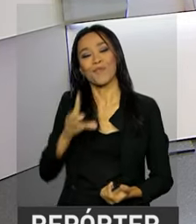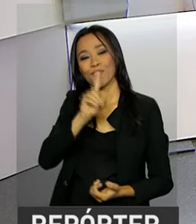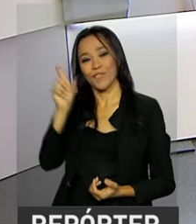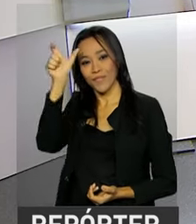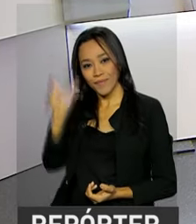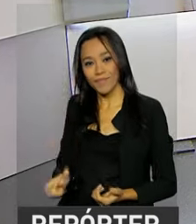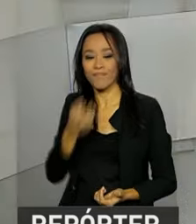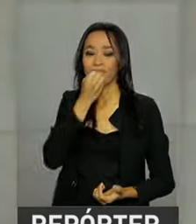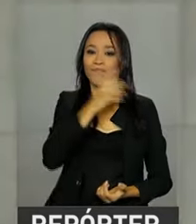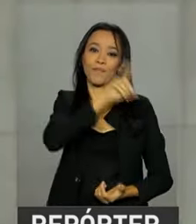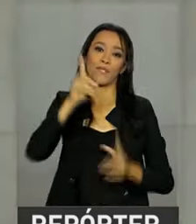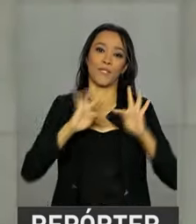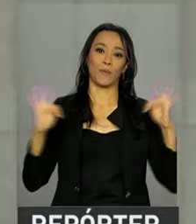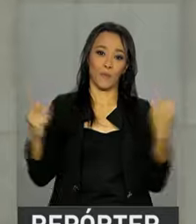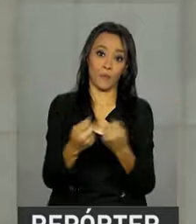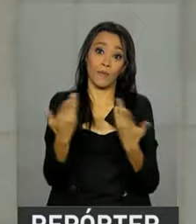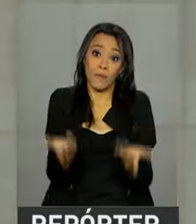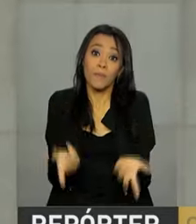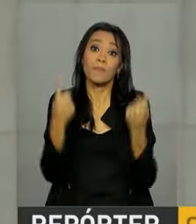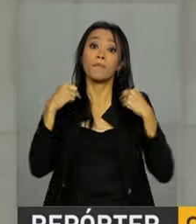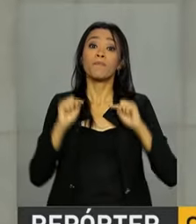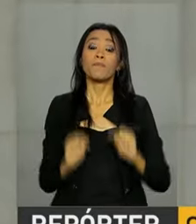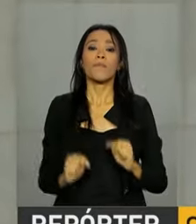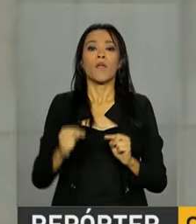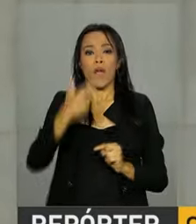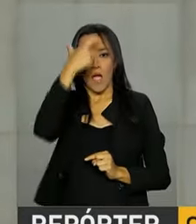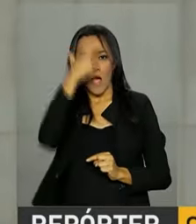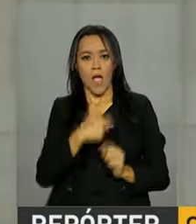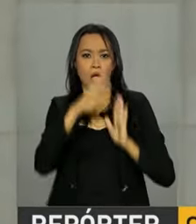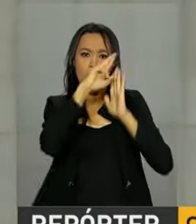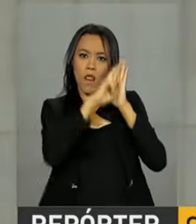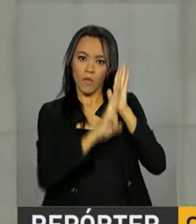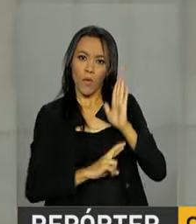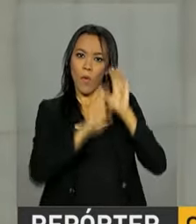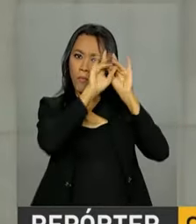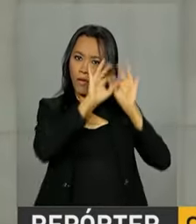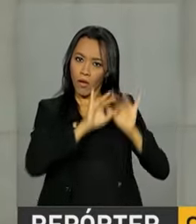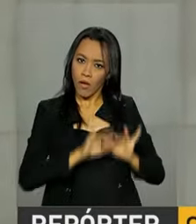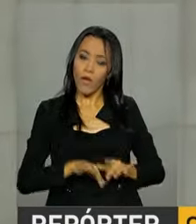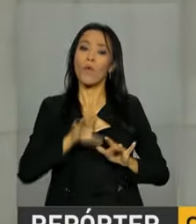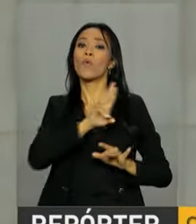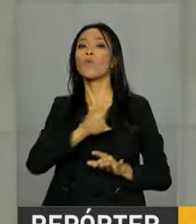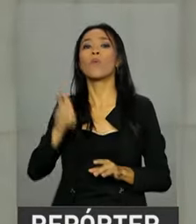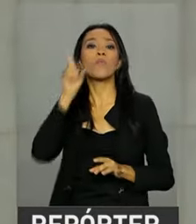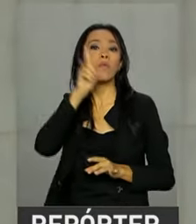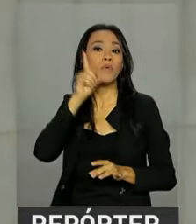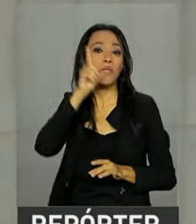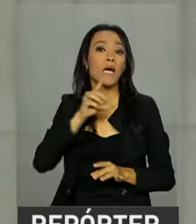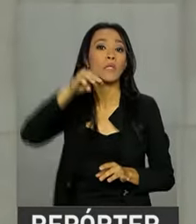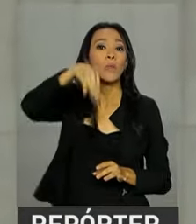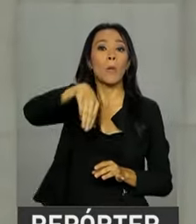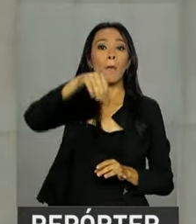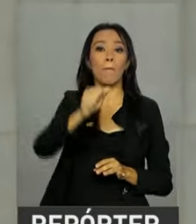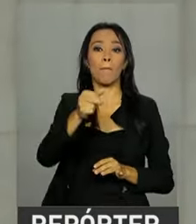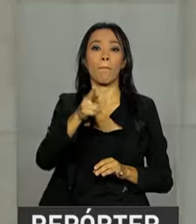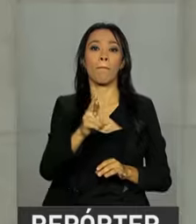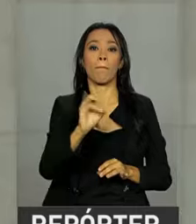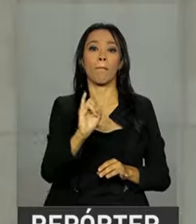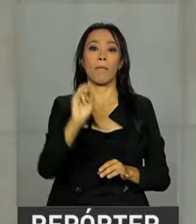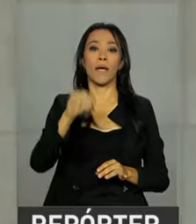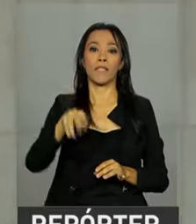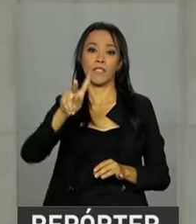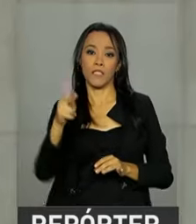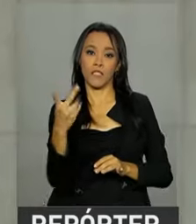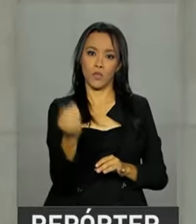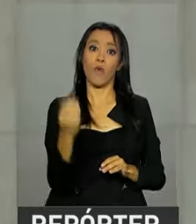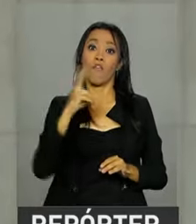bom dia a todos É isso mesmo o relator da reforma trabalhista o deputado Rogério Marinho vai apresentar hoje a uma